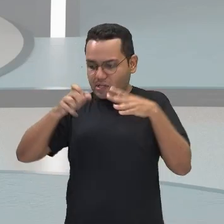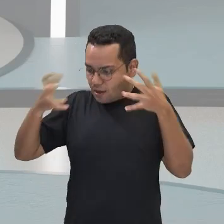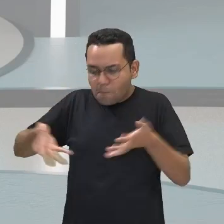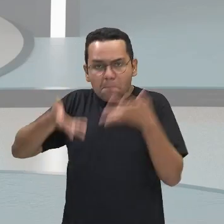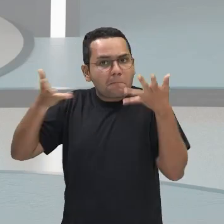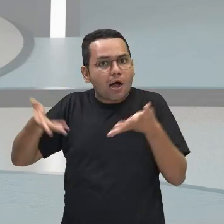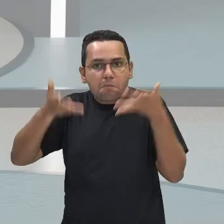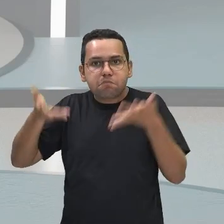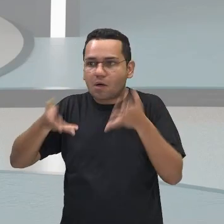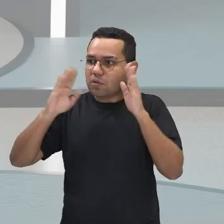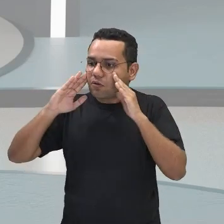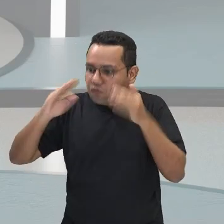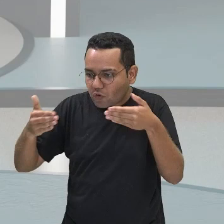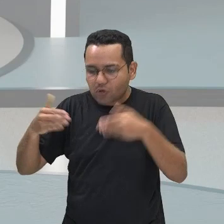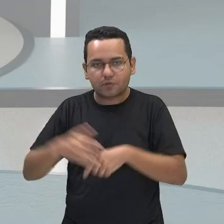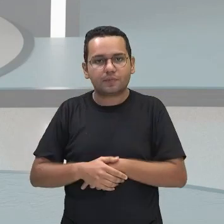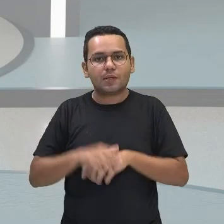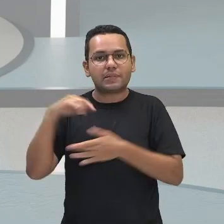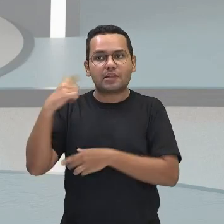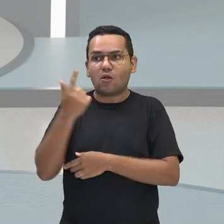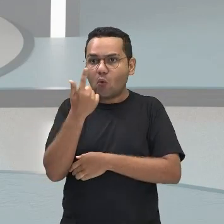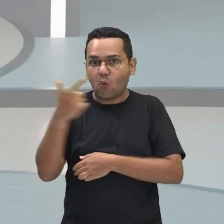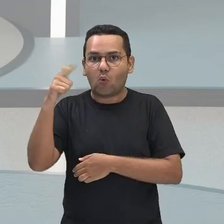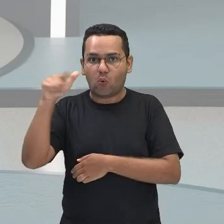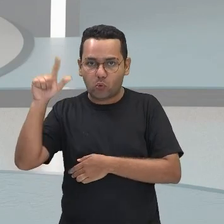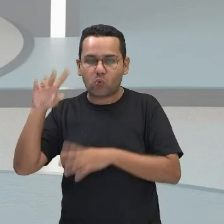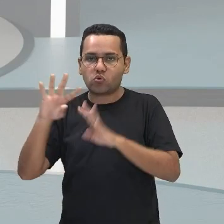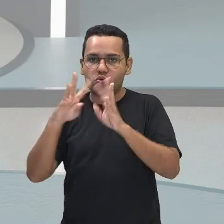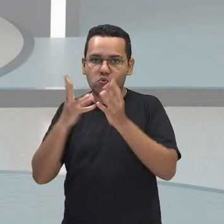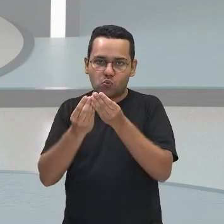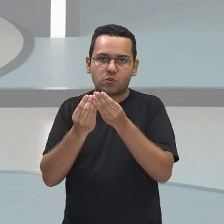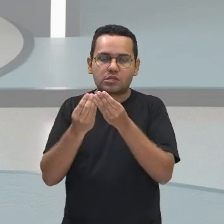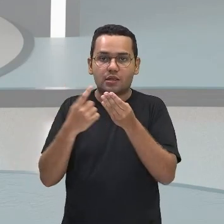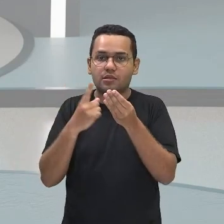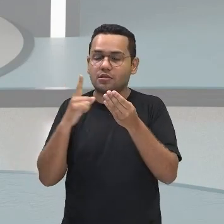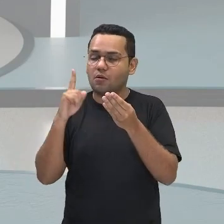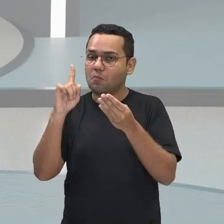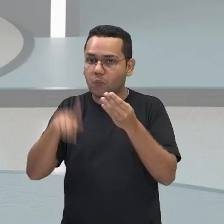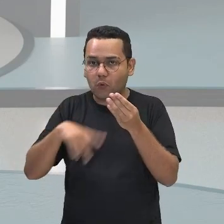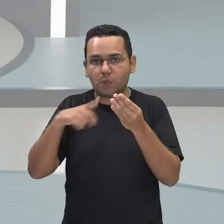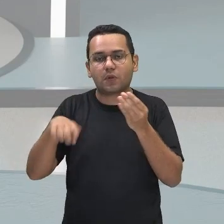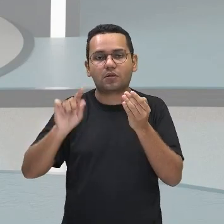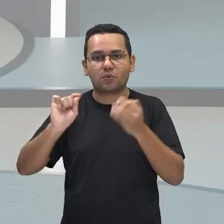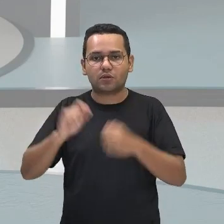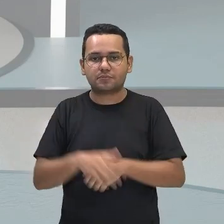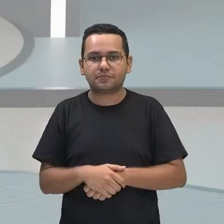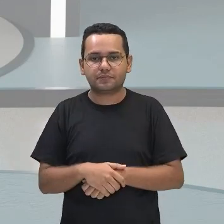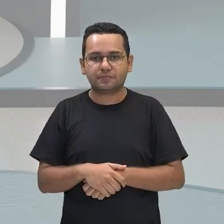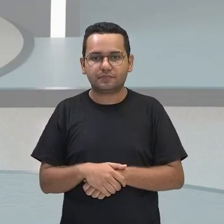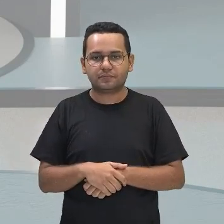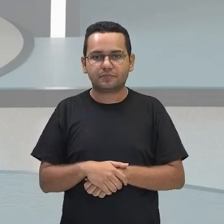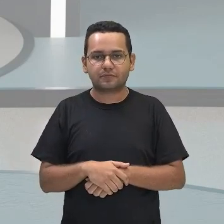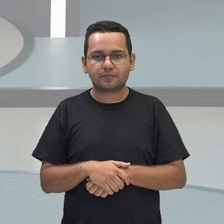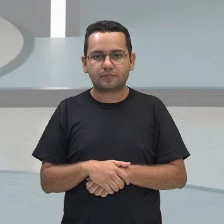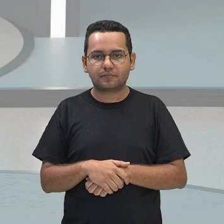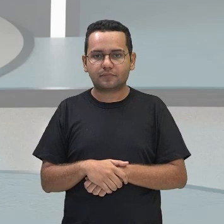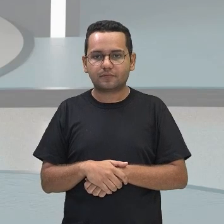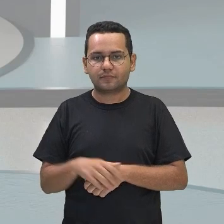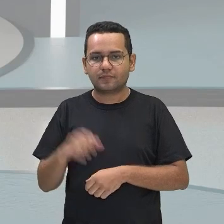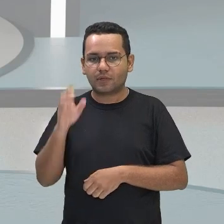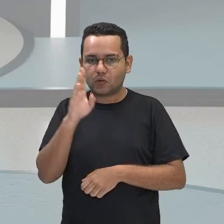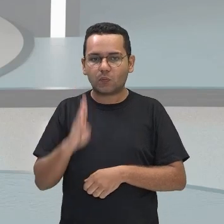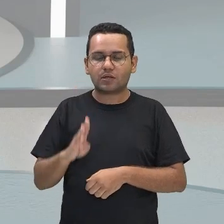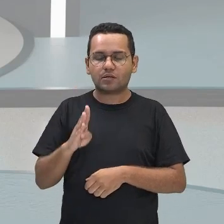substâncias que fazem esse papel que são proibidas. No caso aí, tipo, né? Que foi proibida no Brasil, a